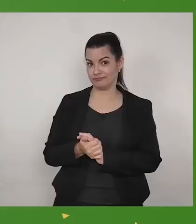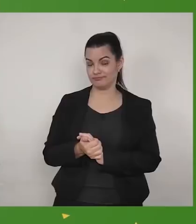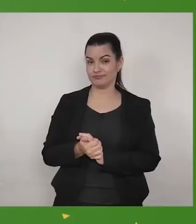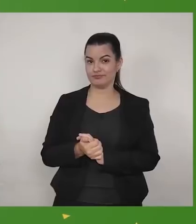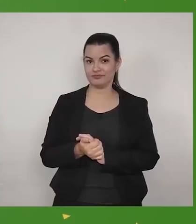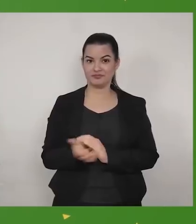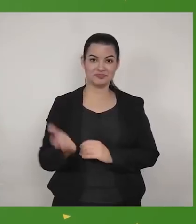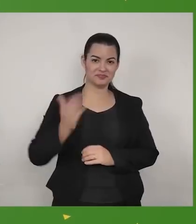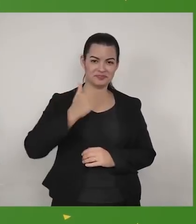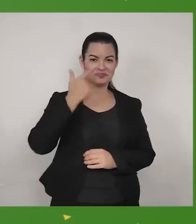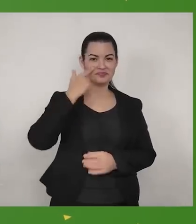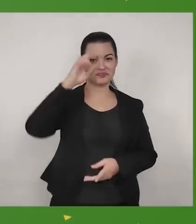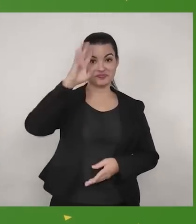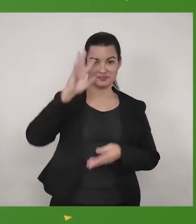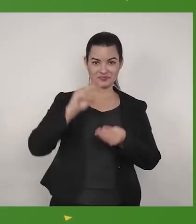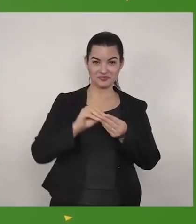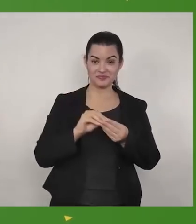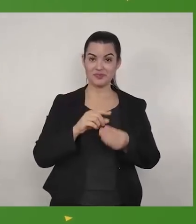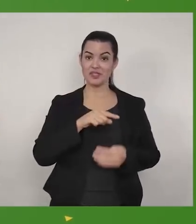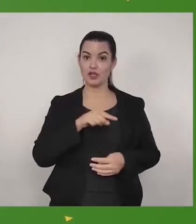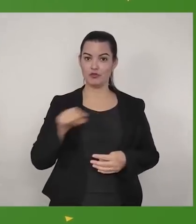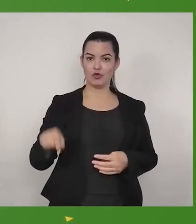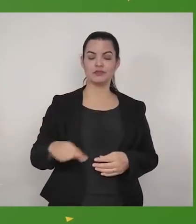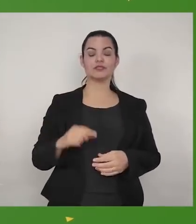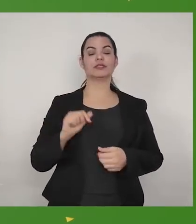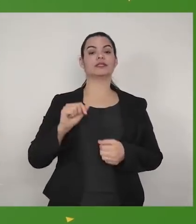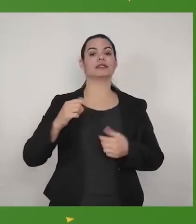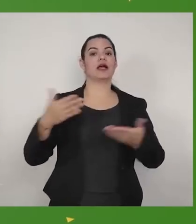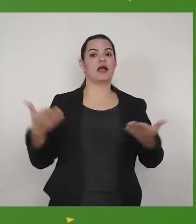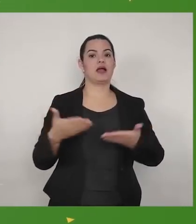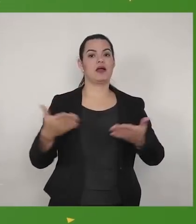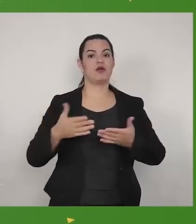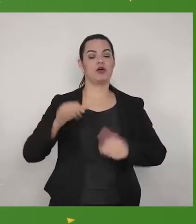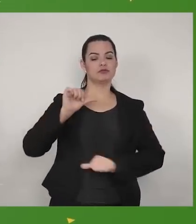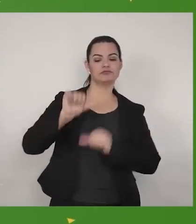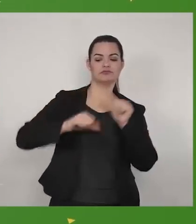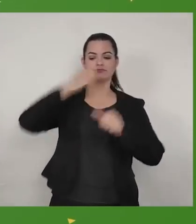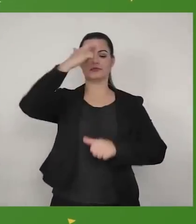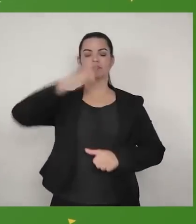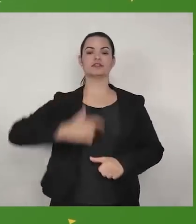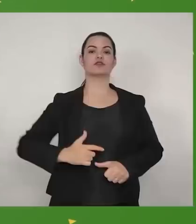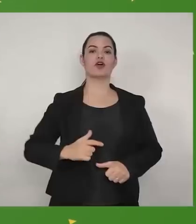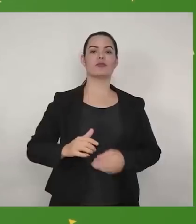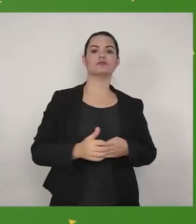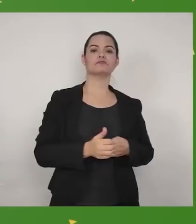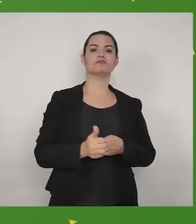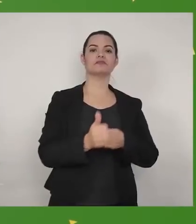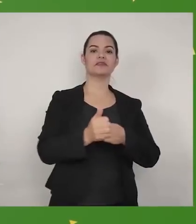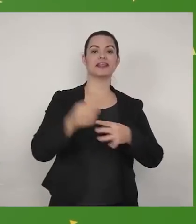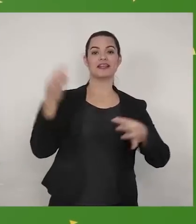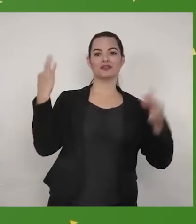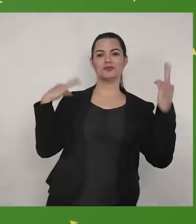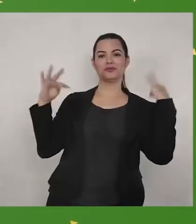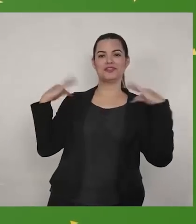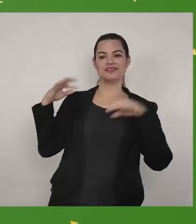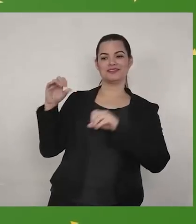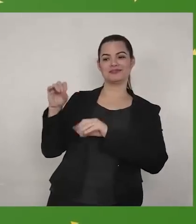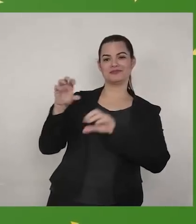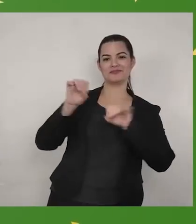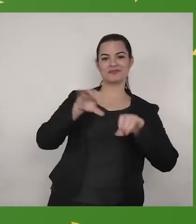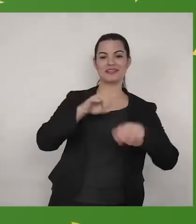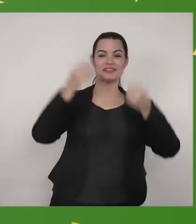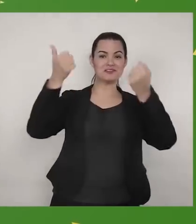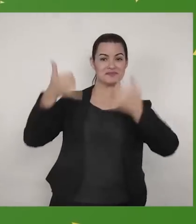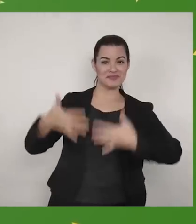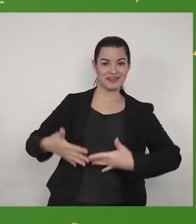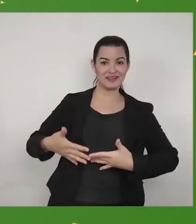Vamos lá então? Vocês serão guias de turismo, hein? Caprichem nas informações para deixar